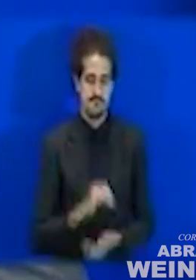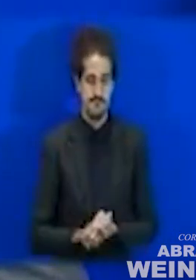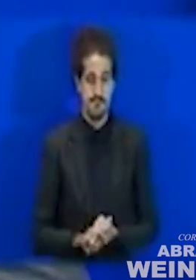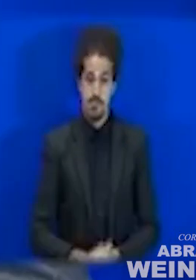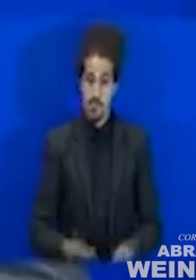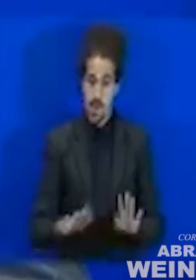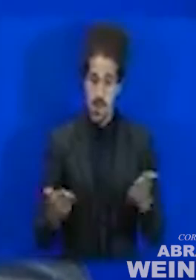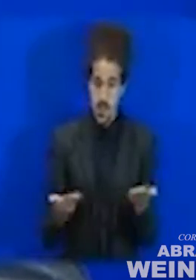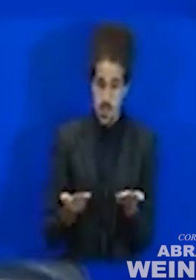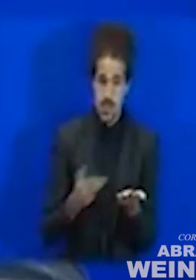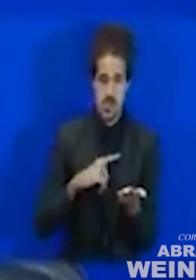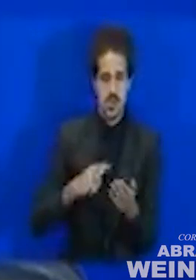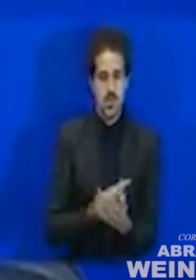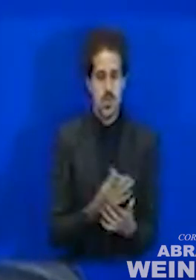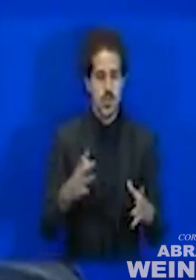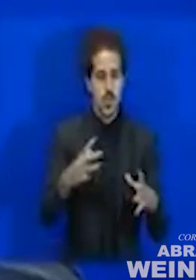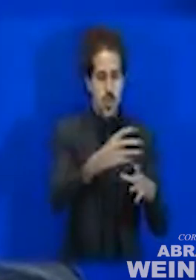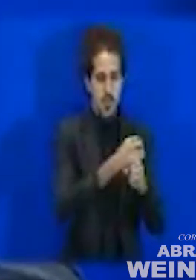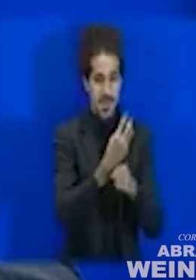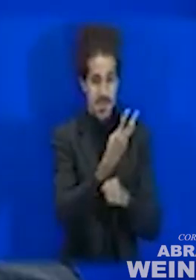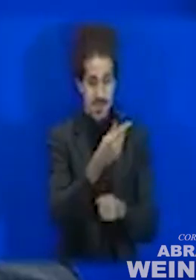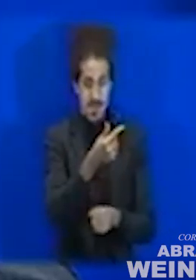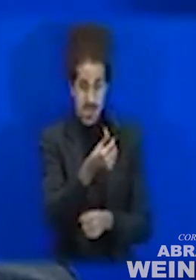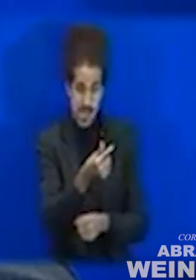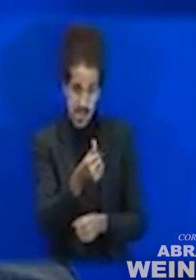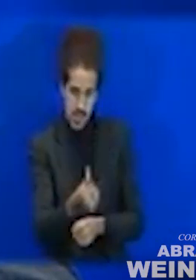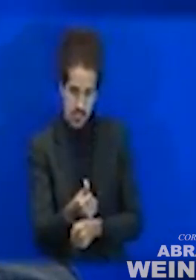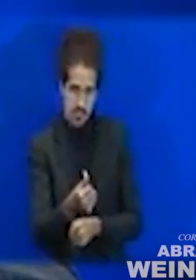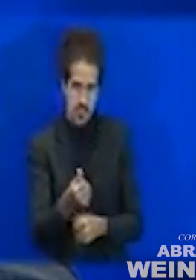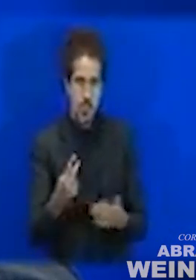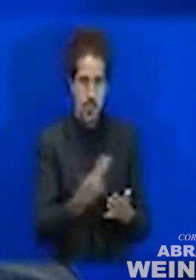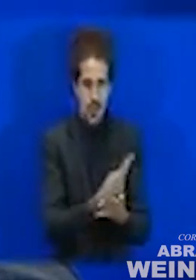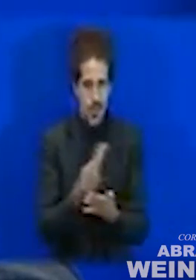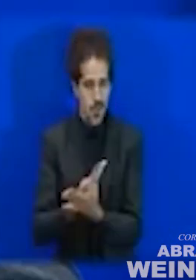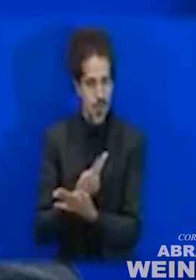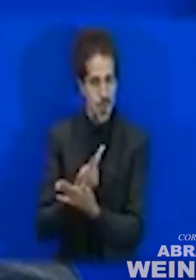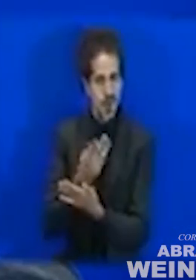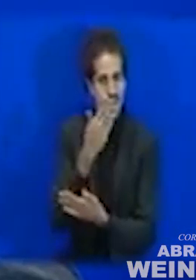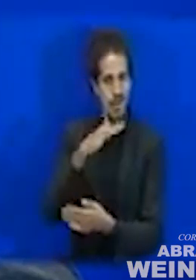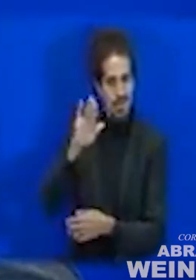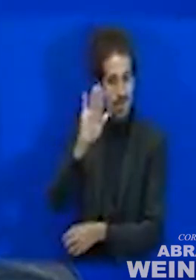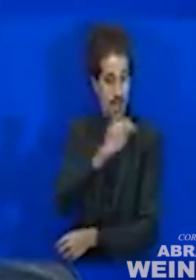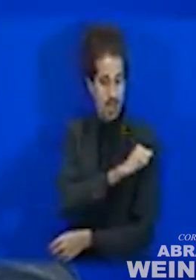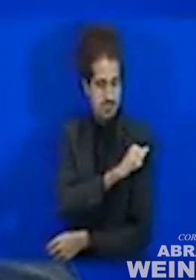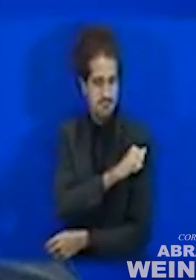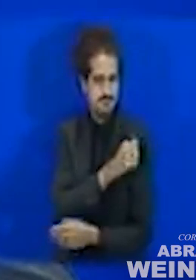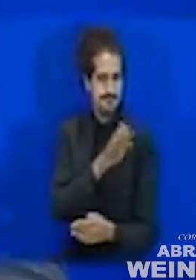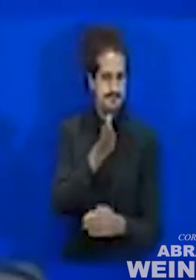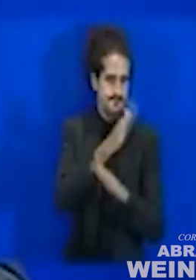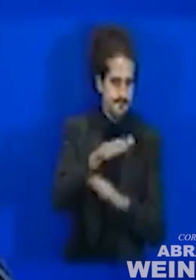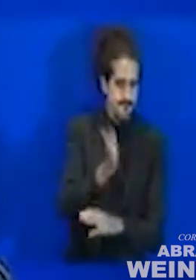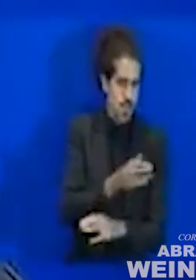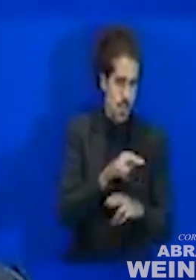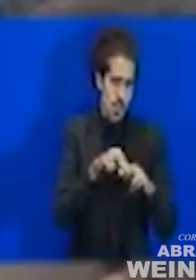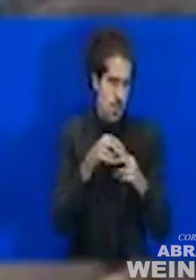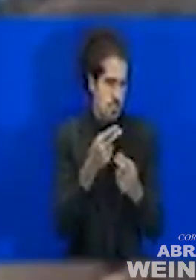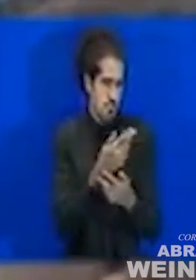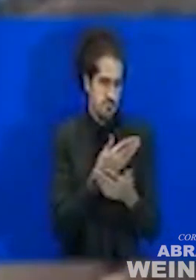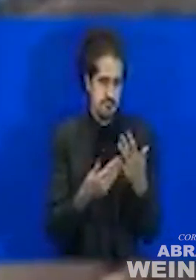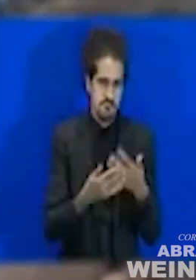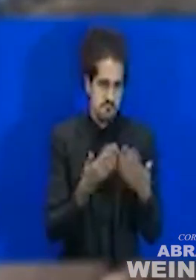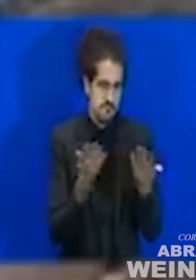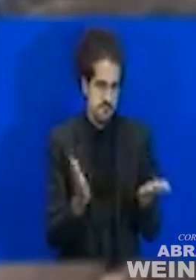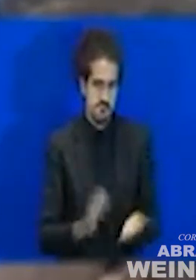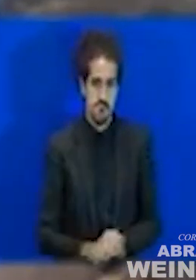então, hoje nós tivemos 371 casos de participantes que foram eliminados por algum motivo. Mas a